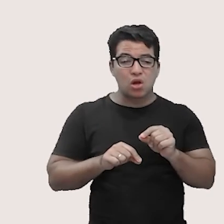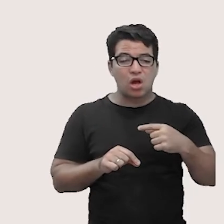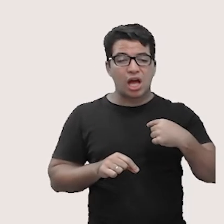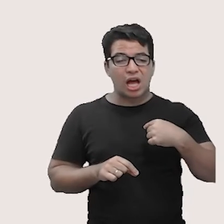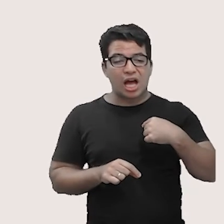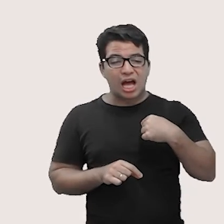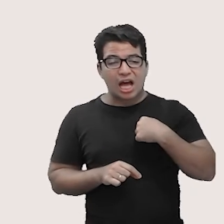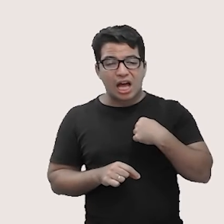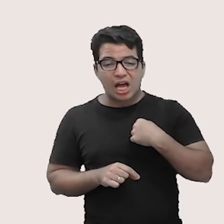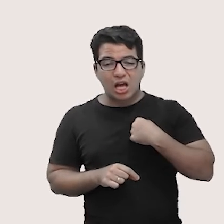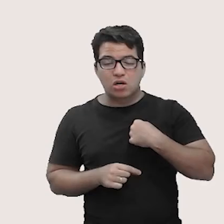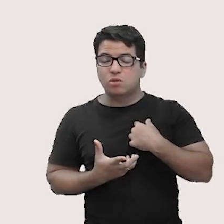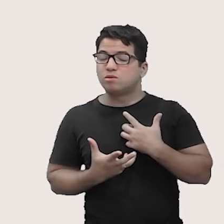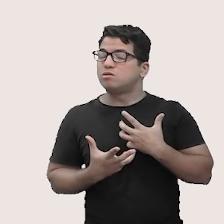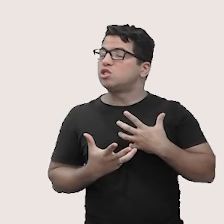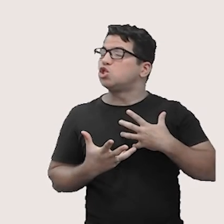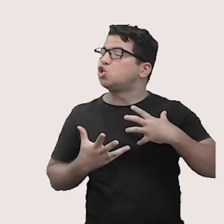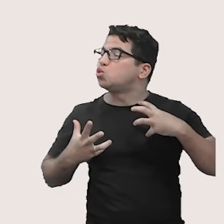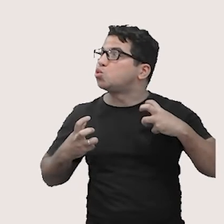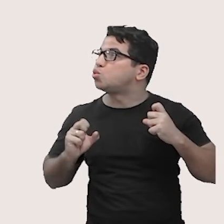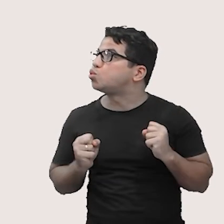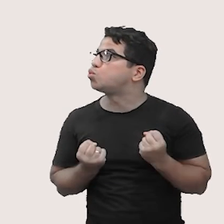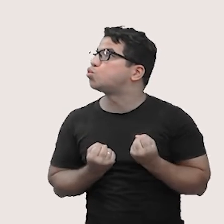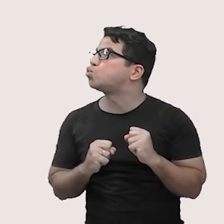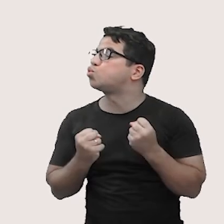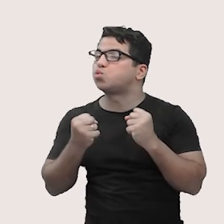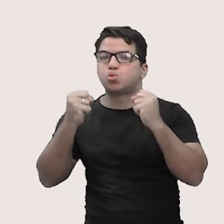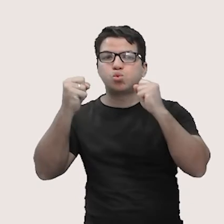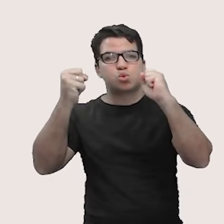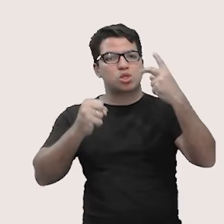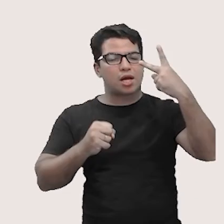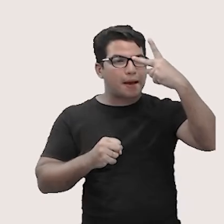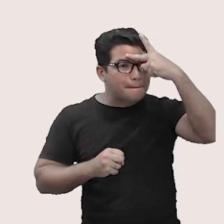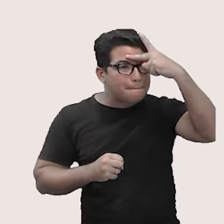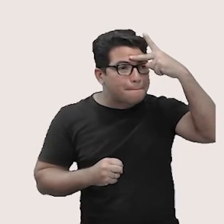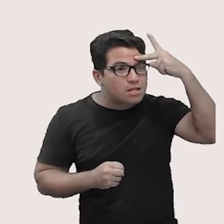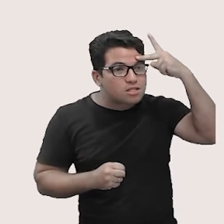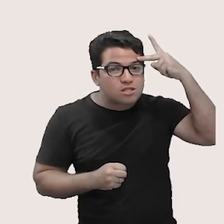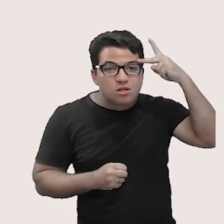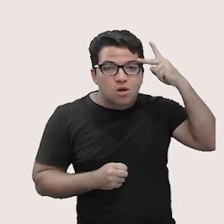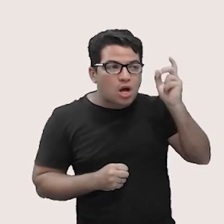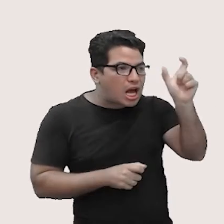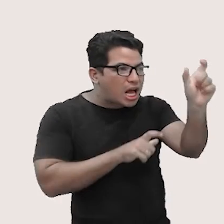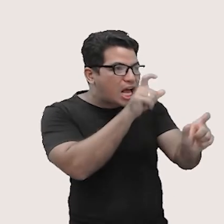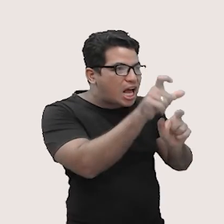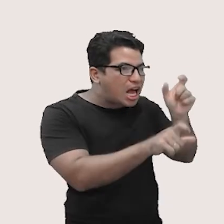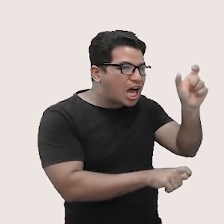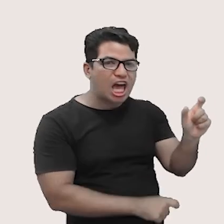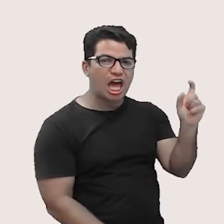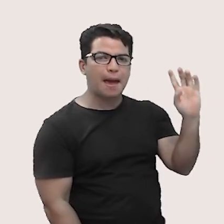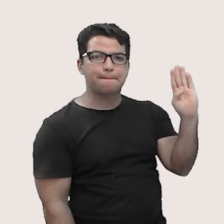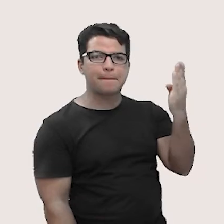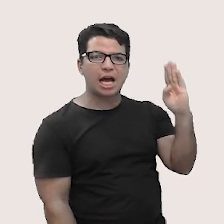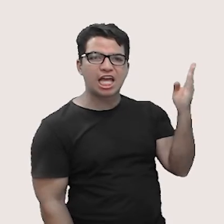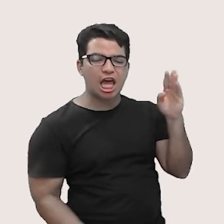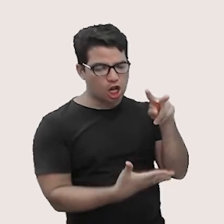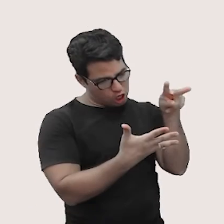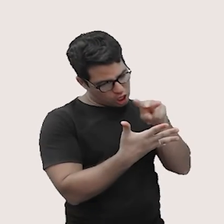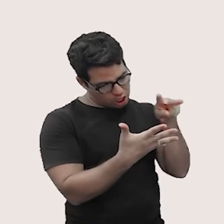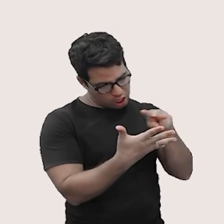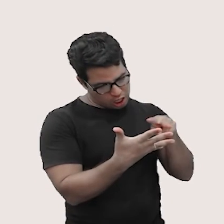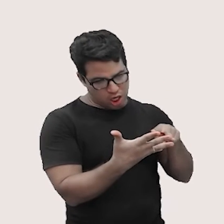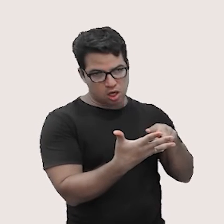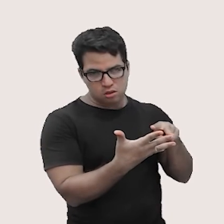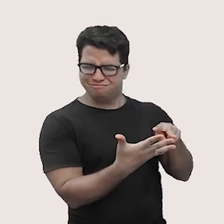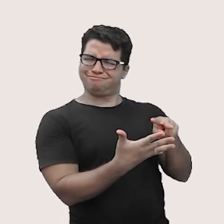que odeiam as pessoas que leem no banheiro. Por quê? A árvore é o banheirinho dos dogs, é